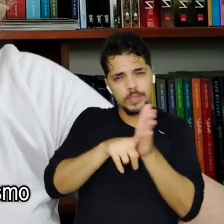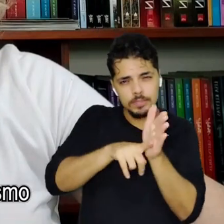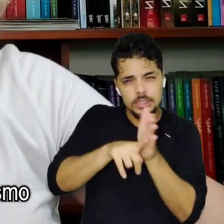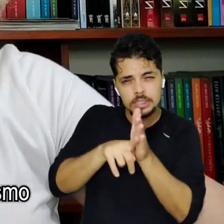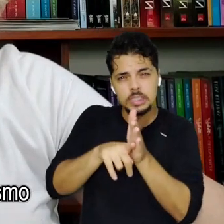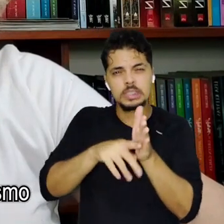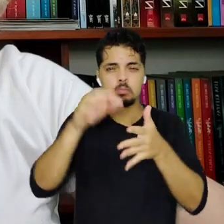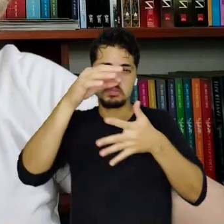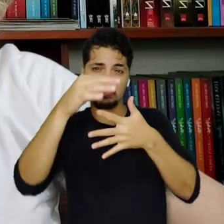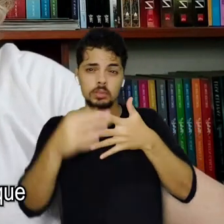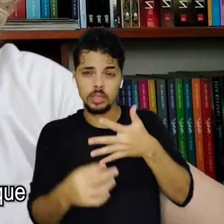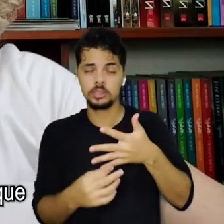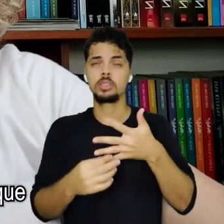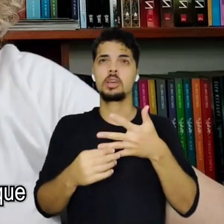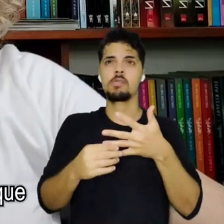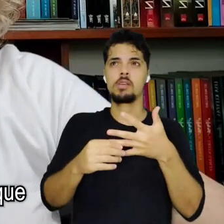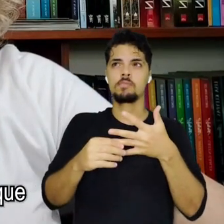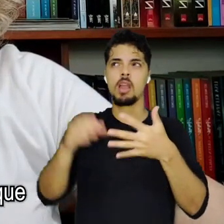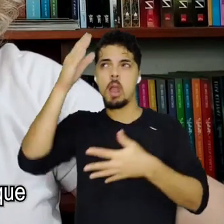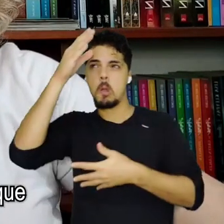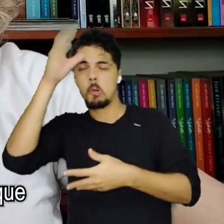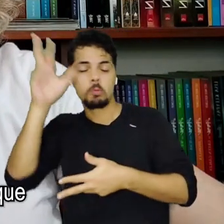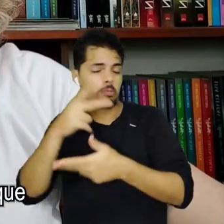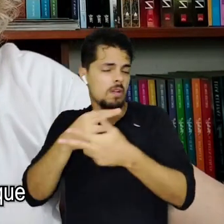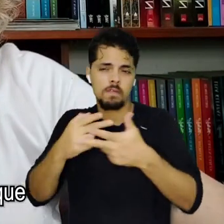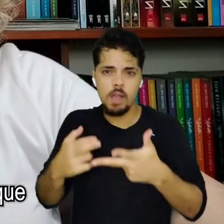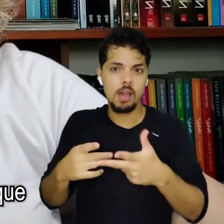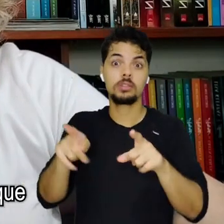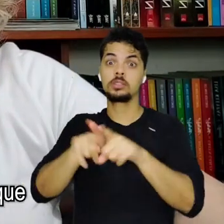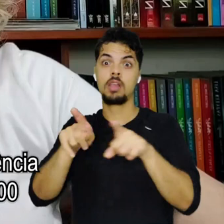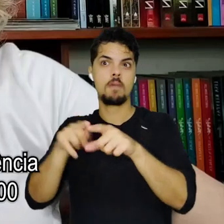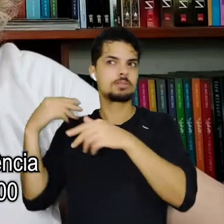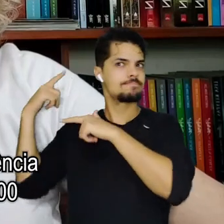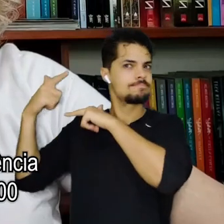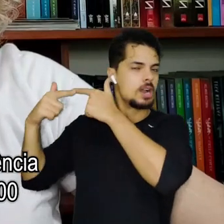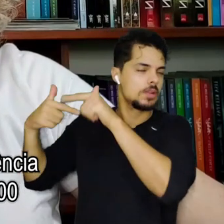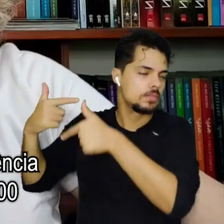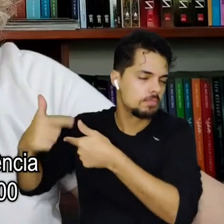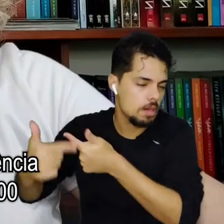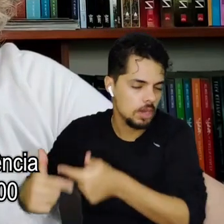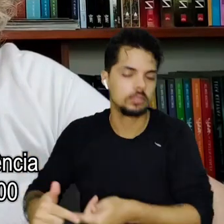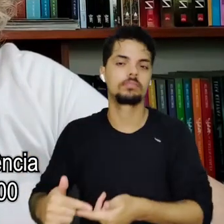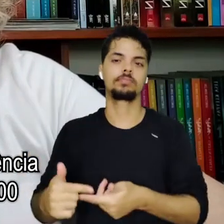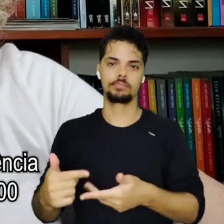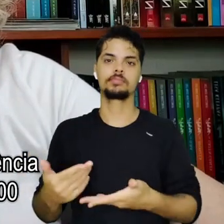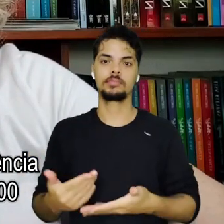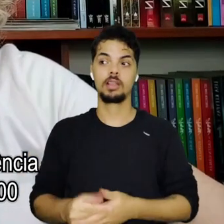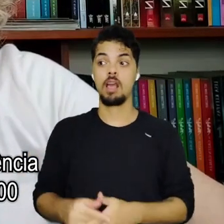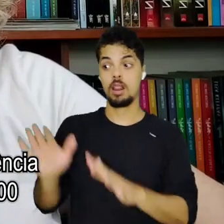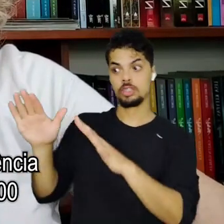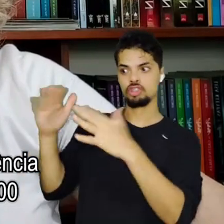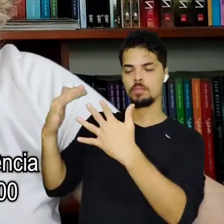de multiculturalismo e de temporalidades. Ele chama atenção para que esse momento seja percebido